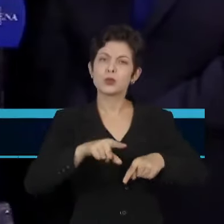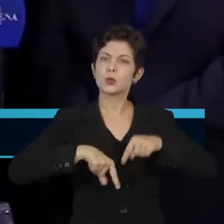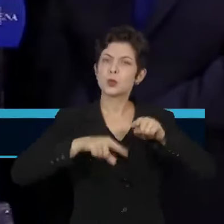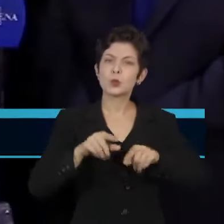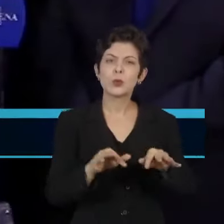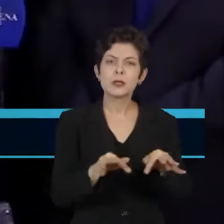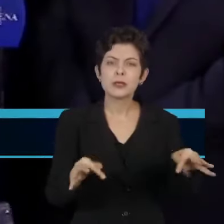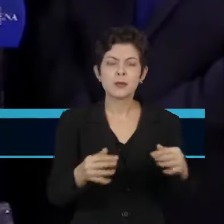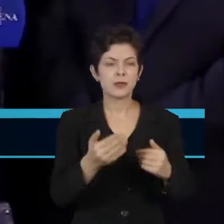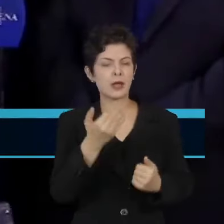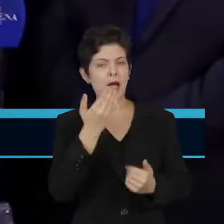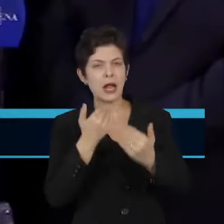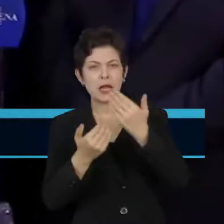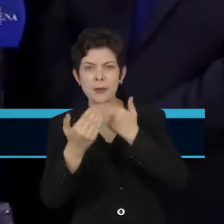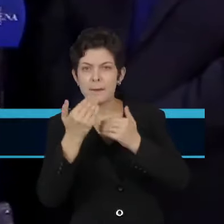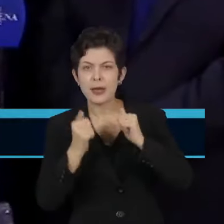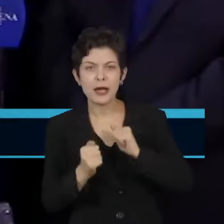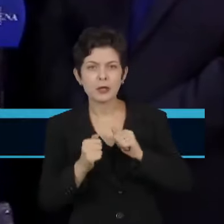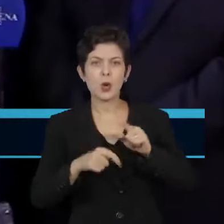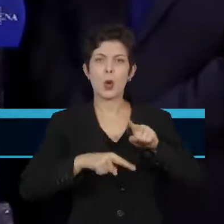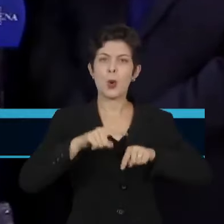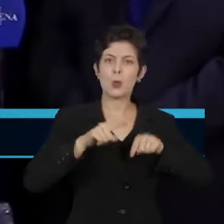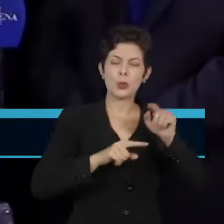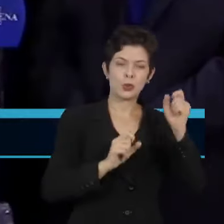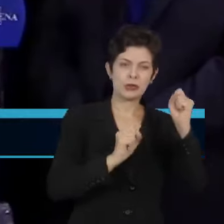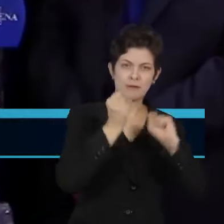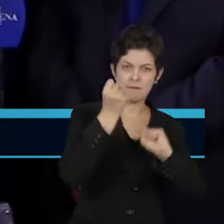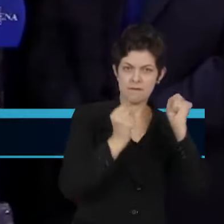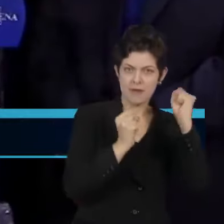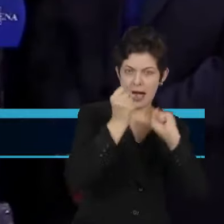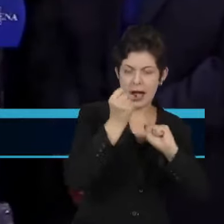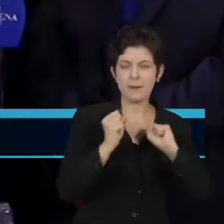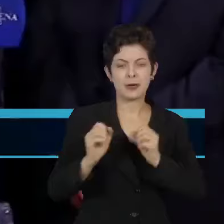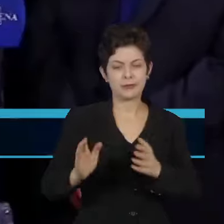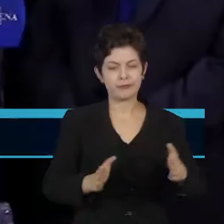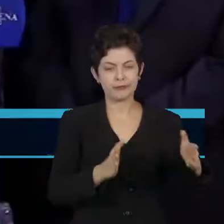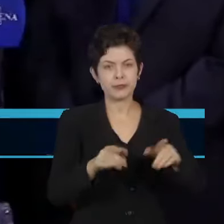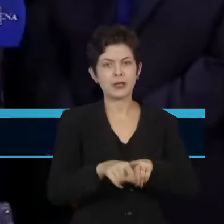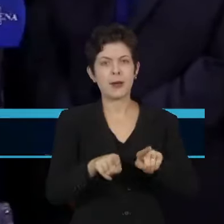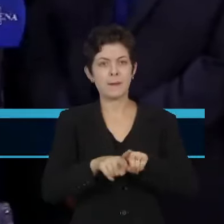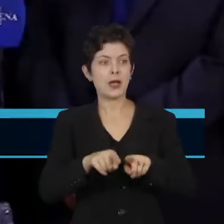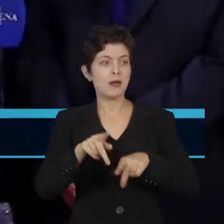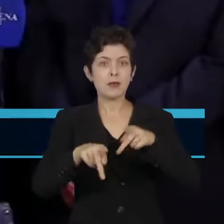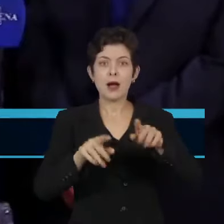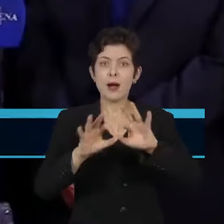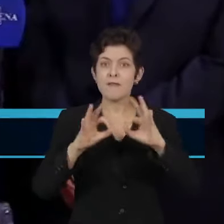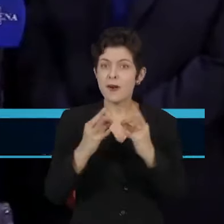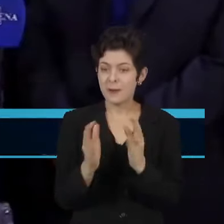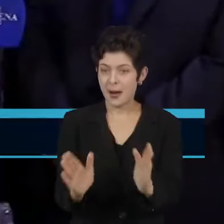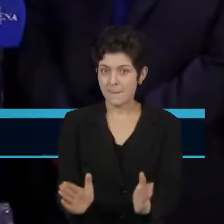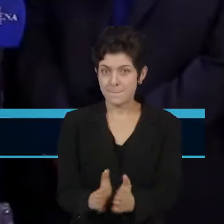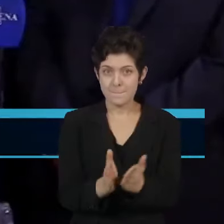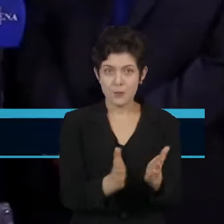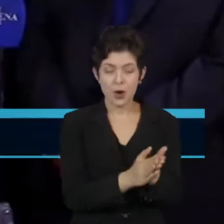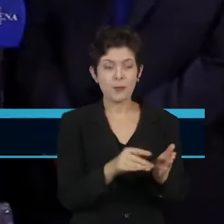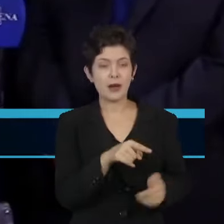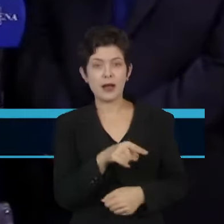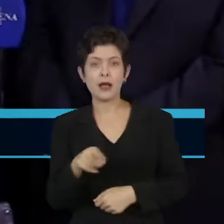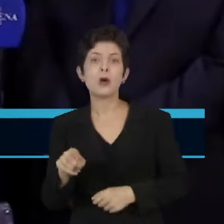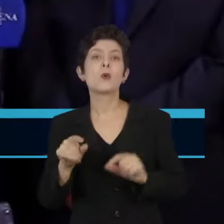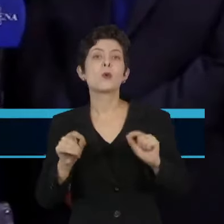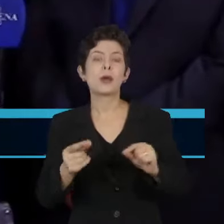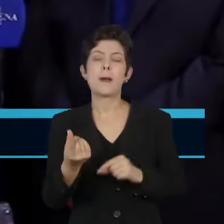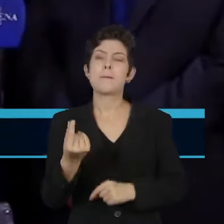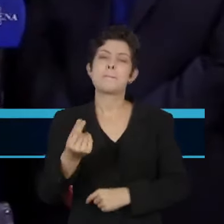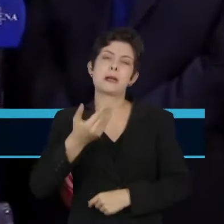sejam alimentos, sejam produtos industrializados, que são consumidos pelas famílias mais pobres, vão ter um